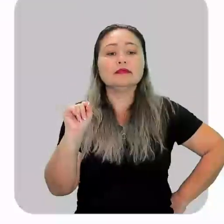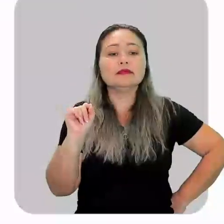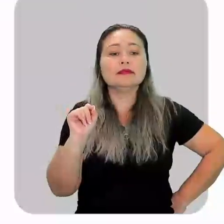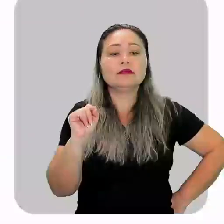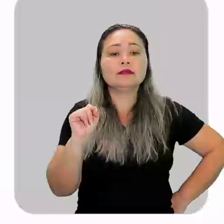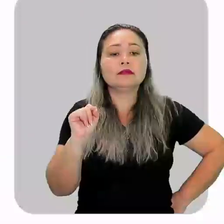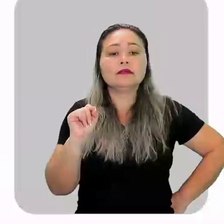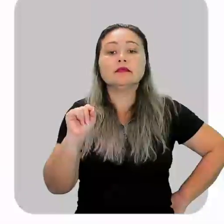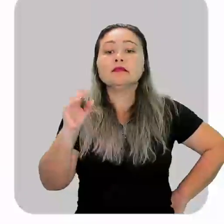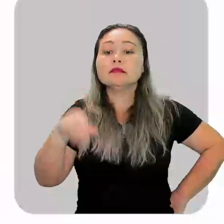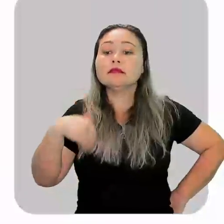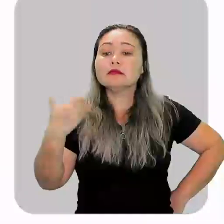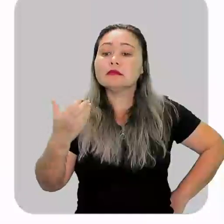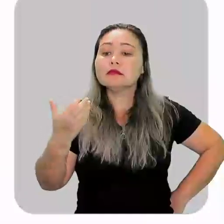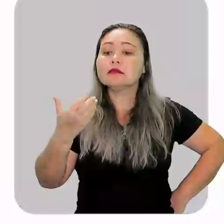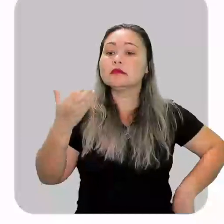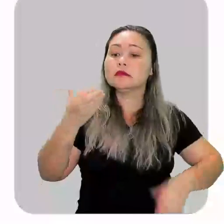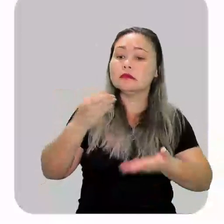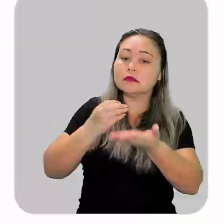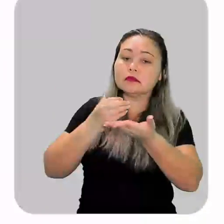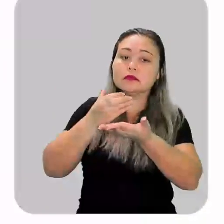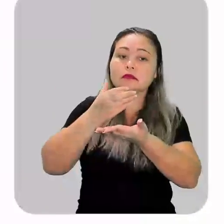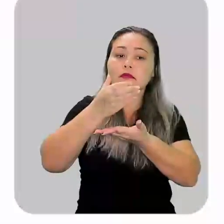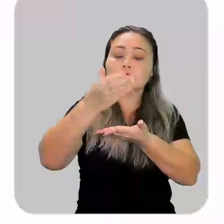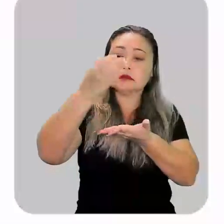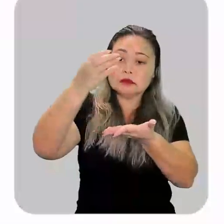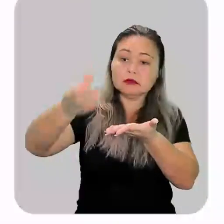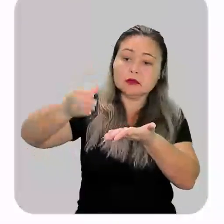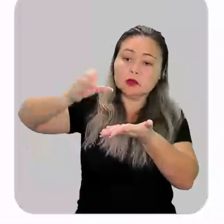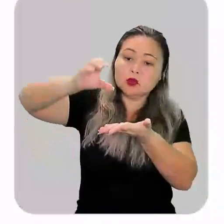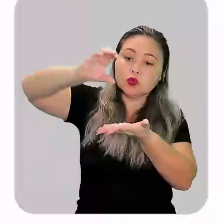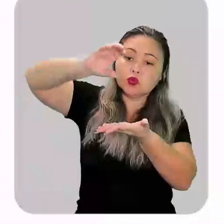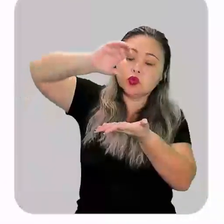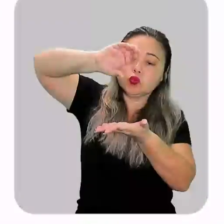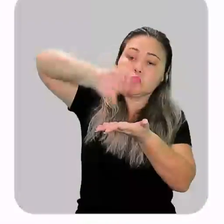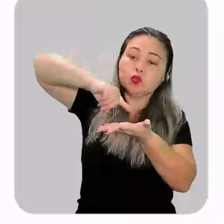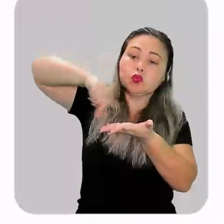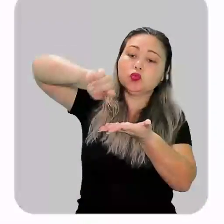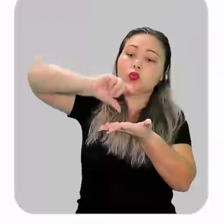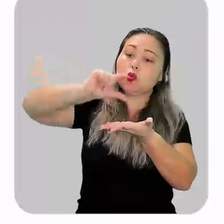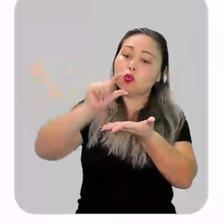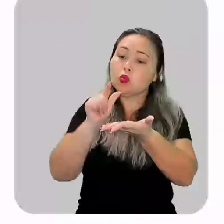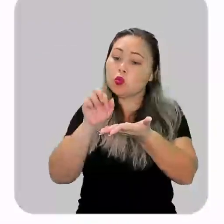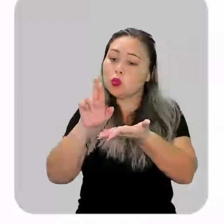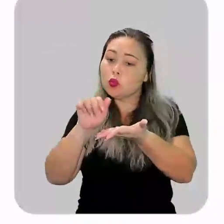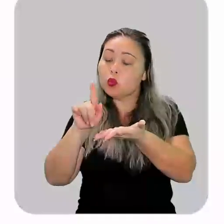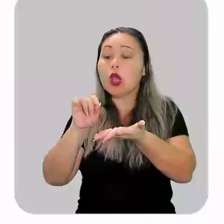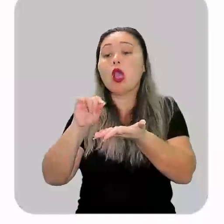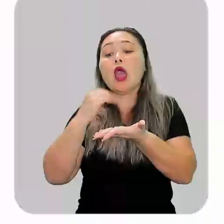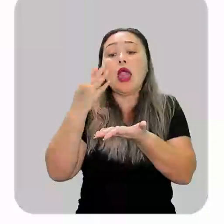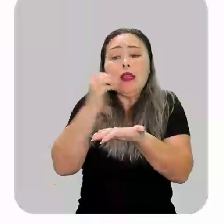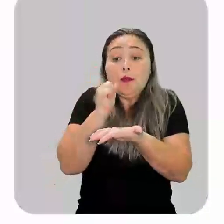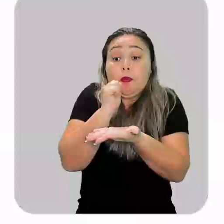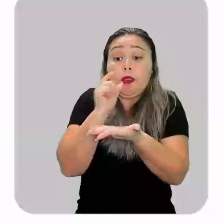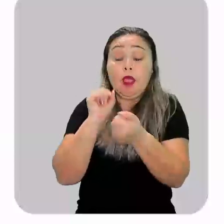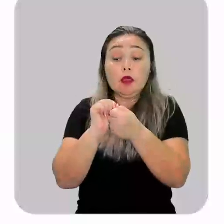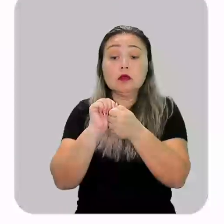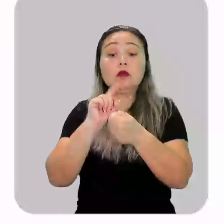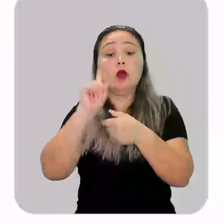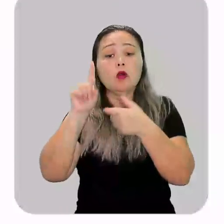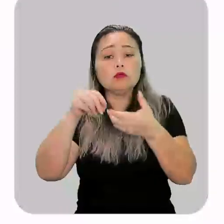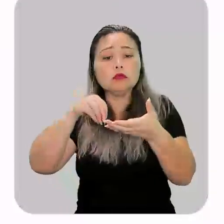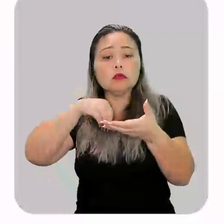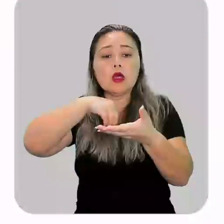que ao colocar refrigerante no copo, os cubos de gelo e os limões